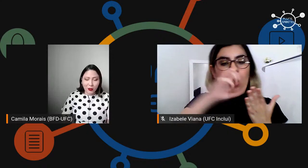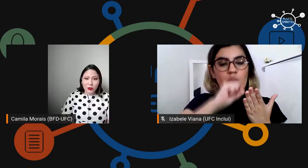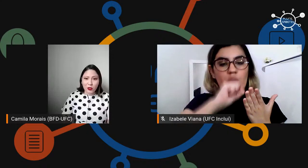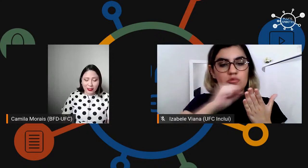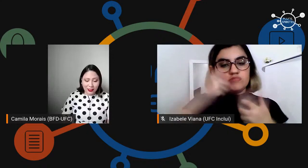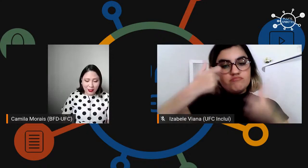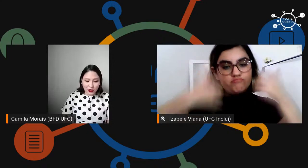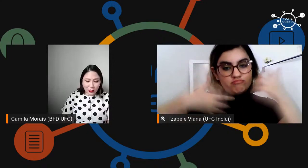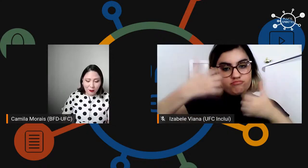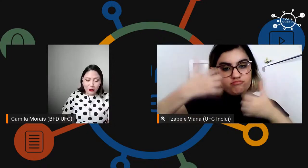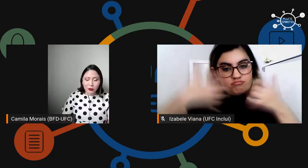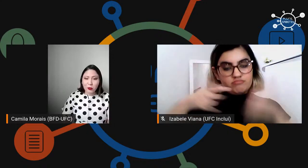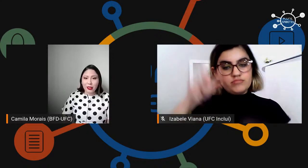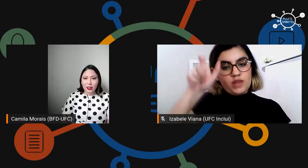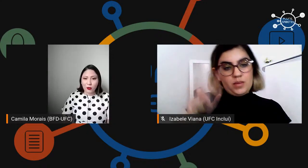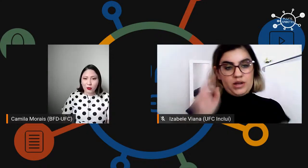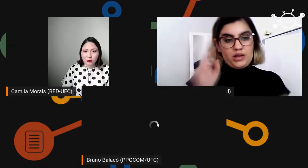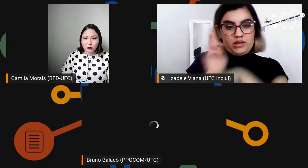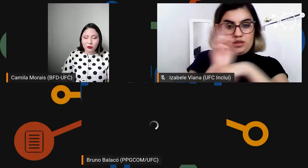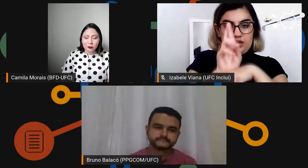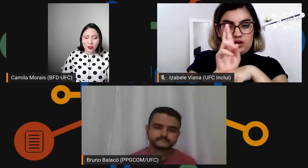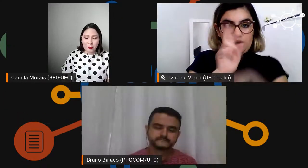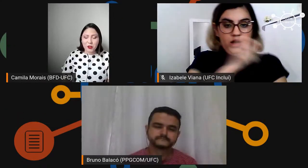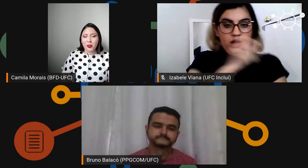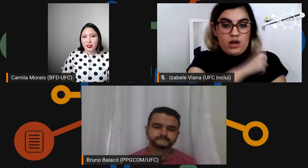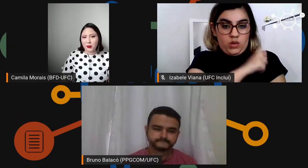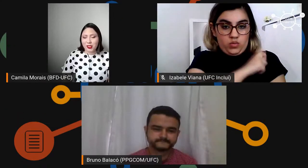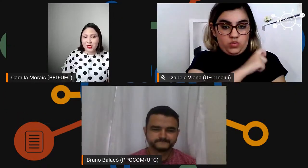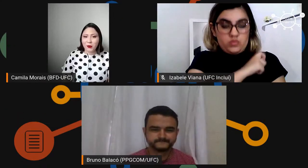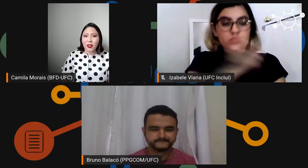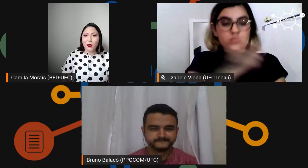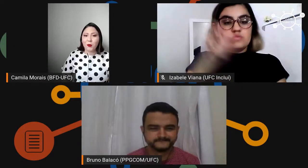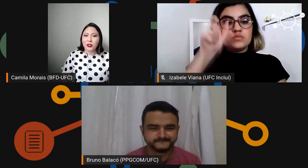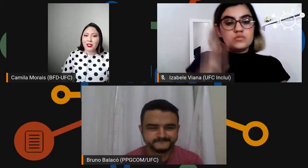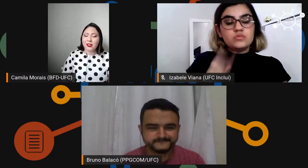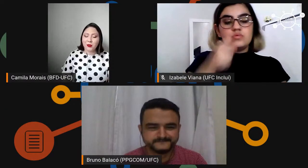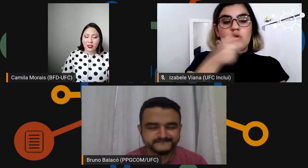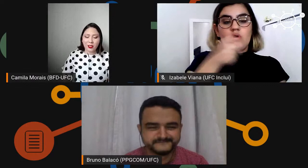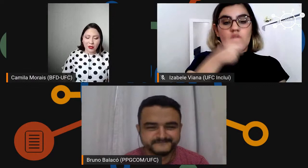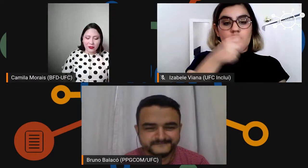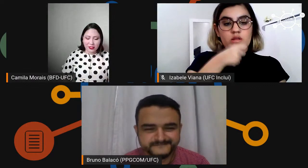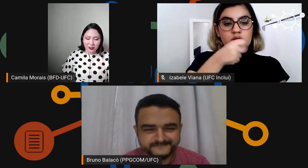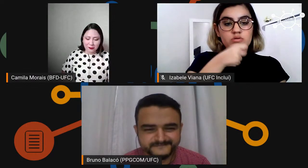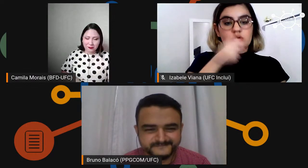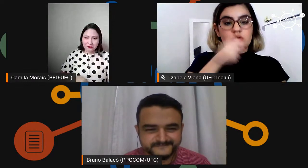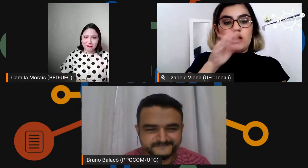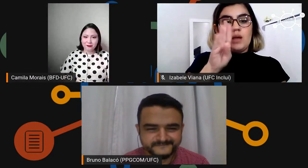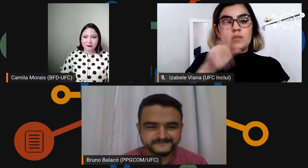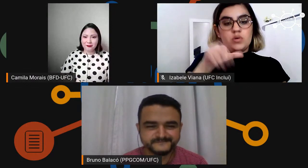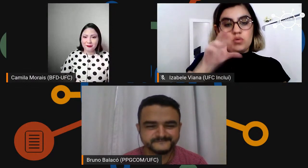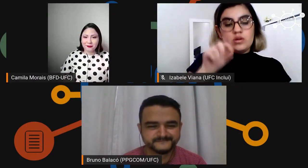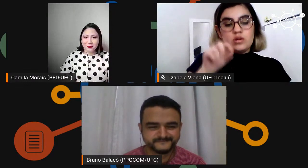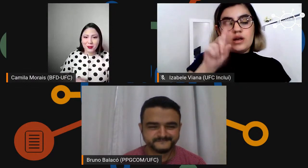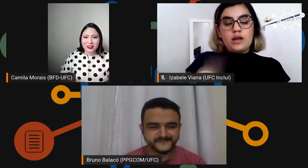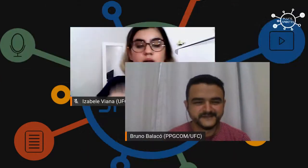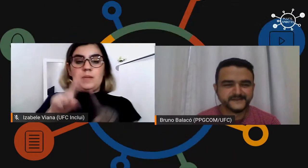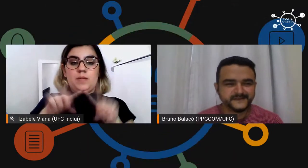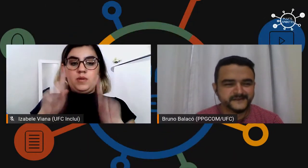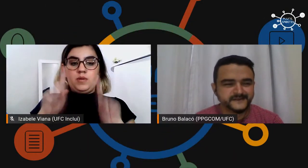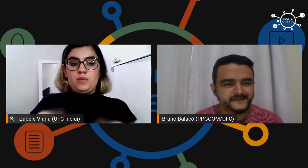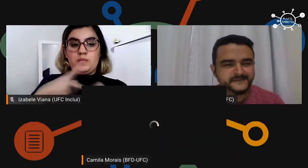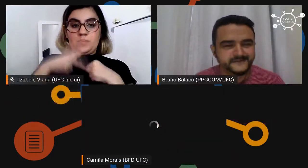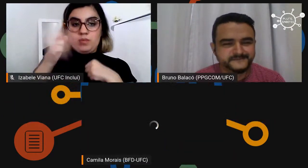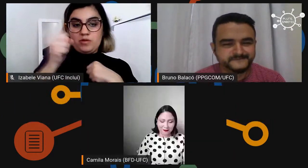semana, o jornalista Bruno Balacó, do Programa de Pós-Graduação em Comunicação aqui da UFC. Boa